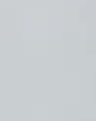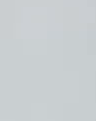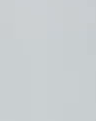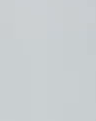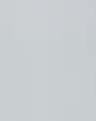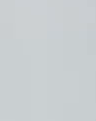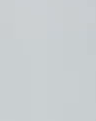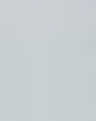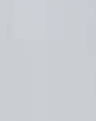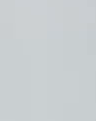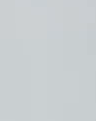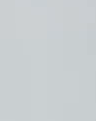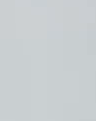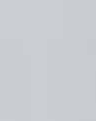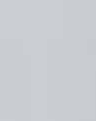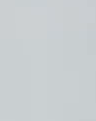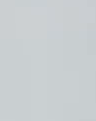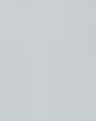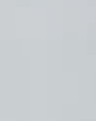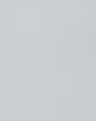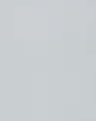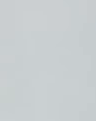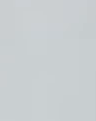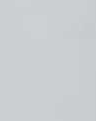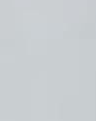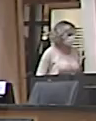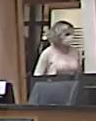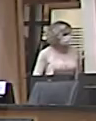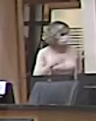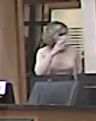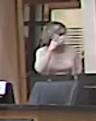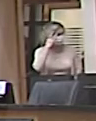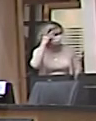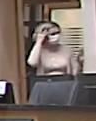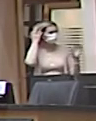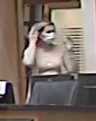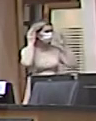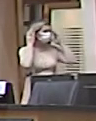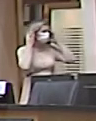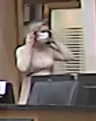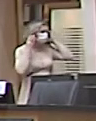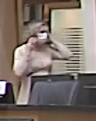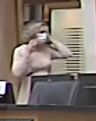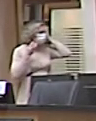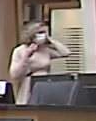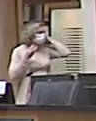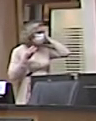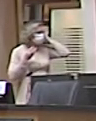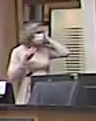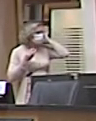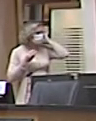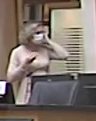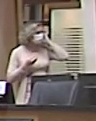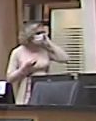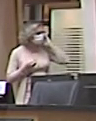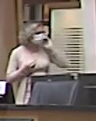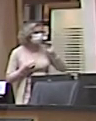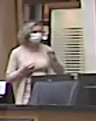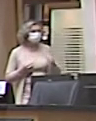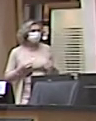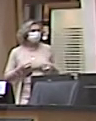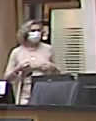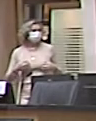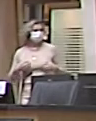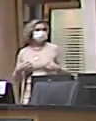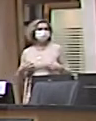da região do Planalto Norte. O parlamentar afirmou que, historicamente, municípios como Canoinhas, Mafra, Porto União,